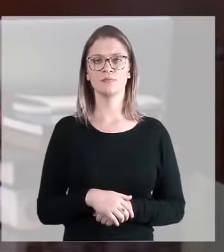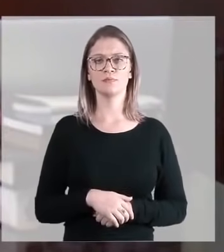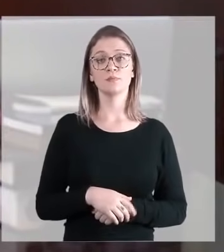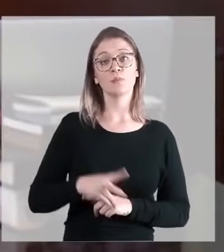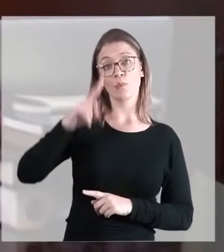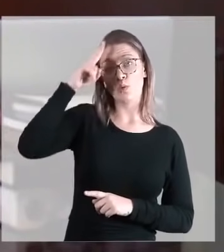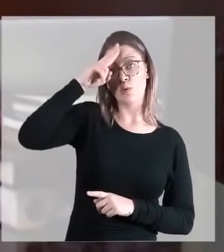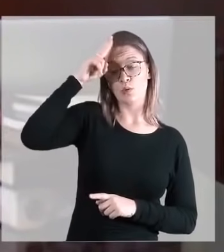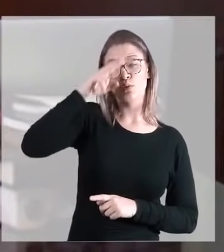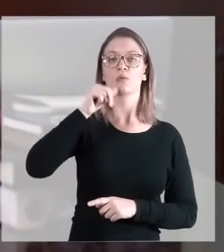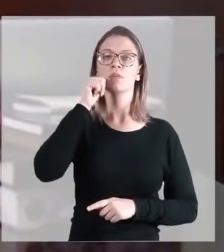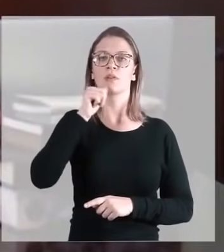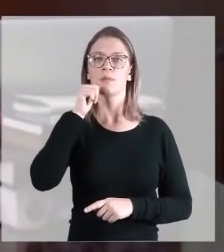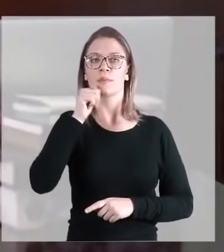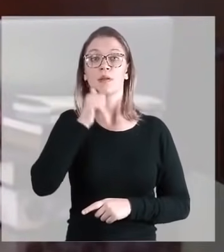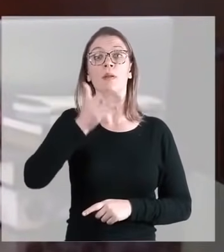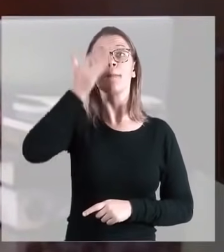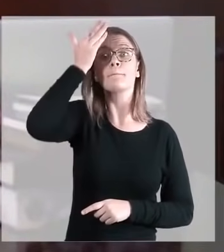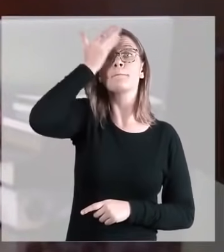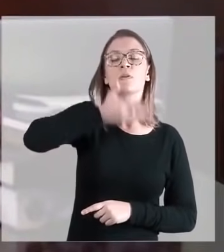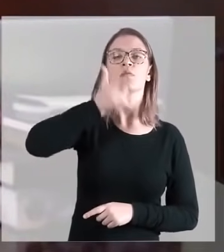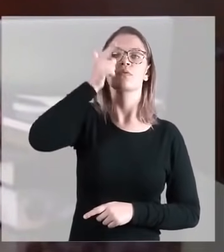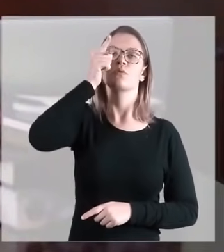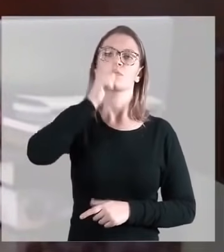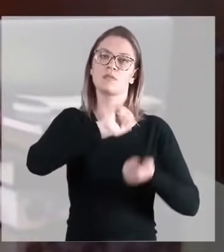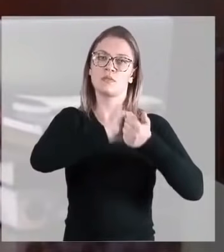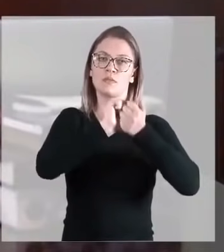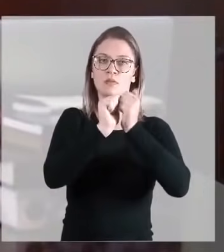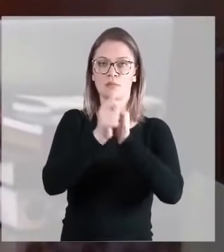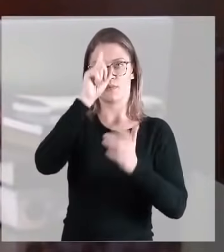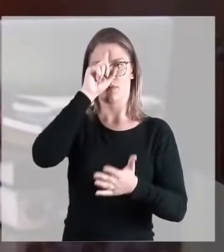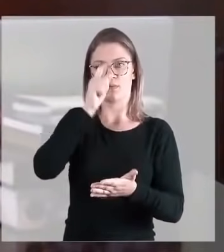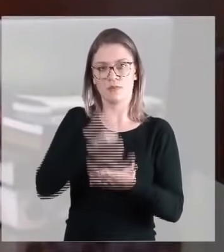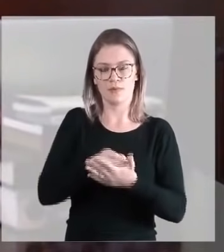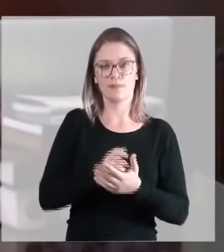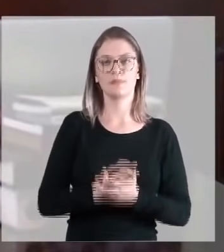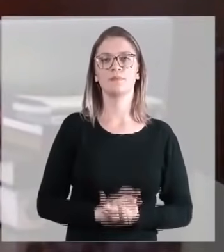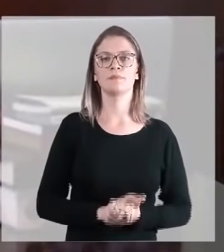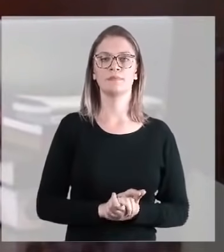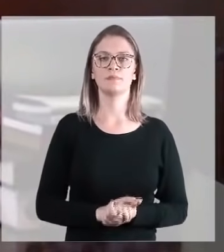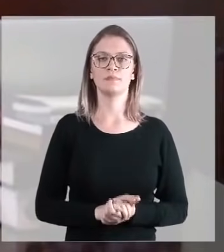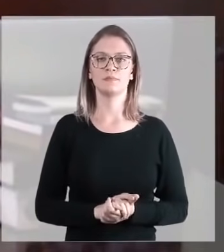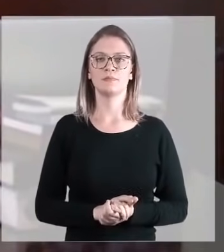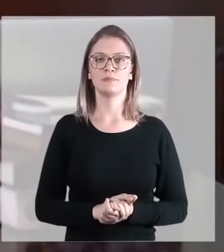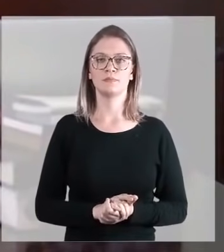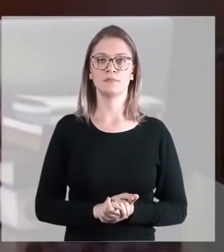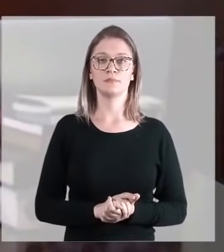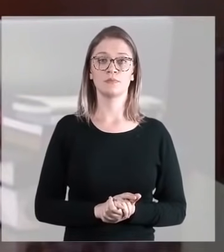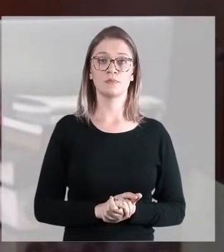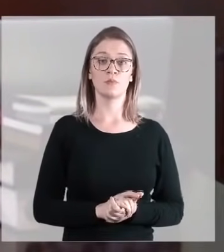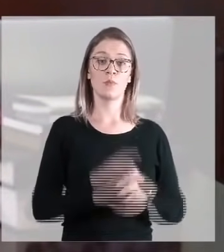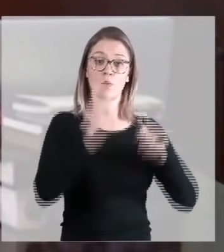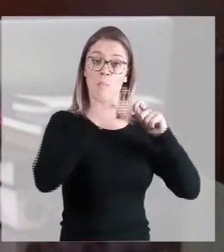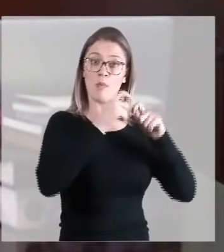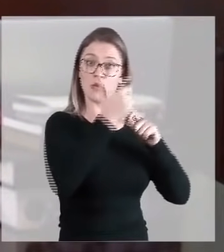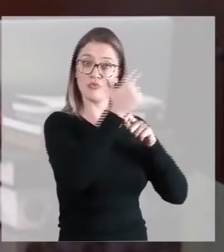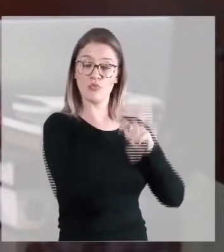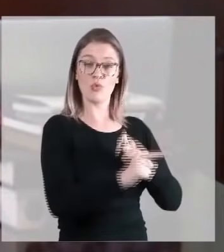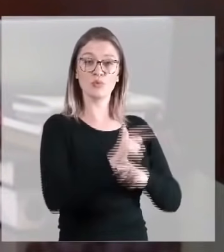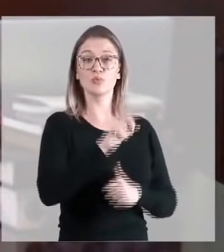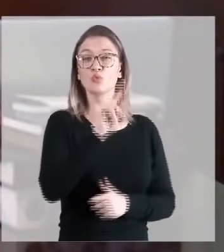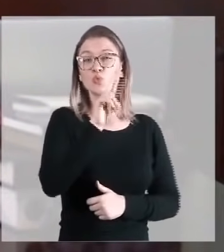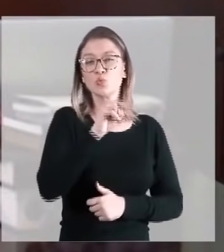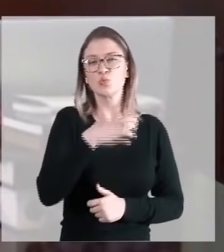Money. Ele nos disse, o histórico da menina prova que conseguiram se ajustar bem à decisão. O que o Dr. Diamond descobriu é